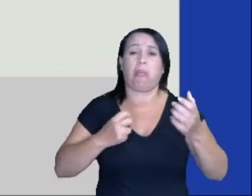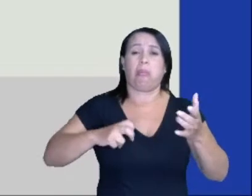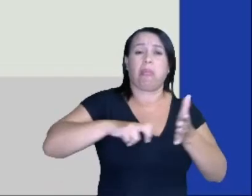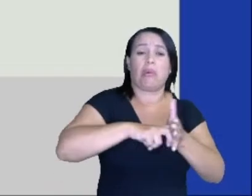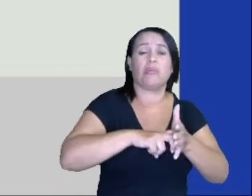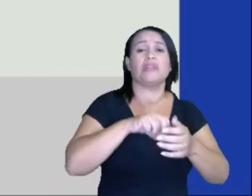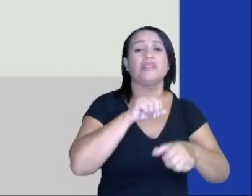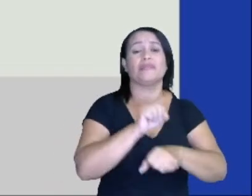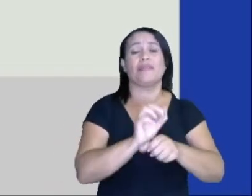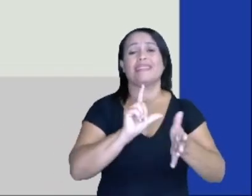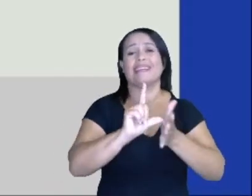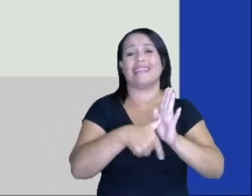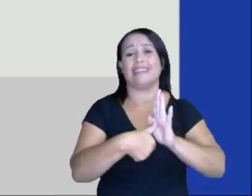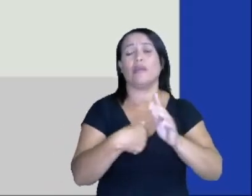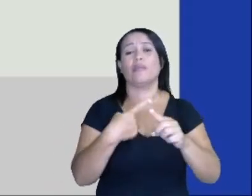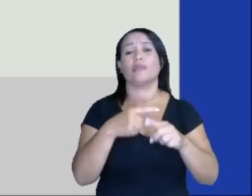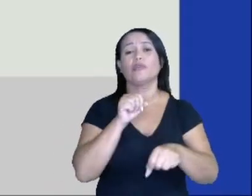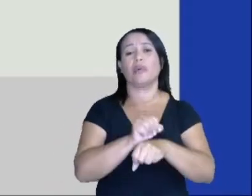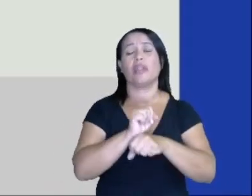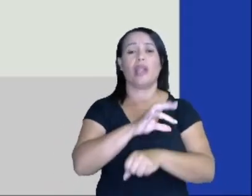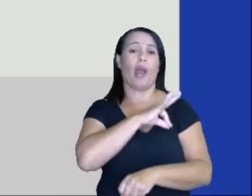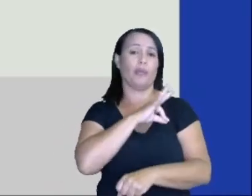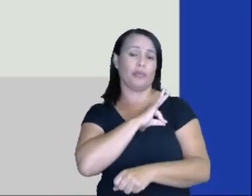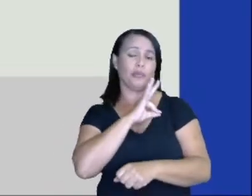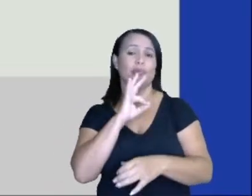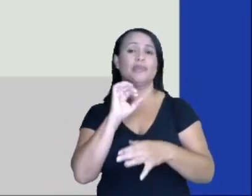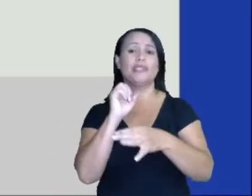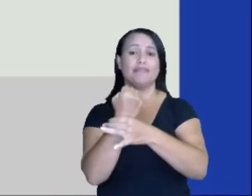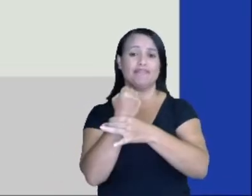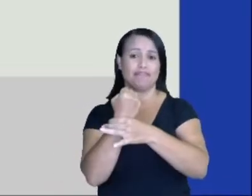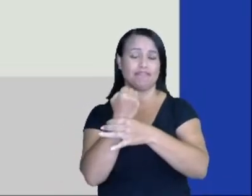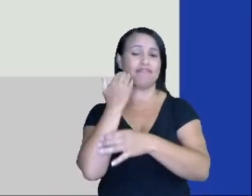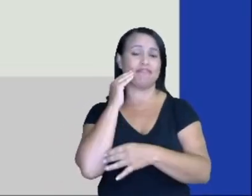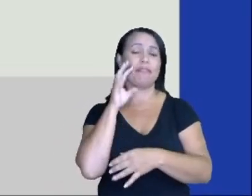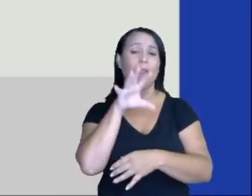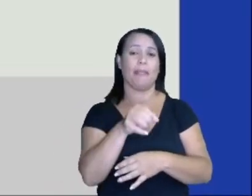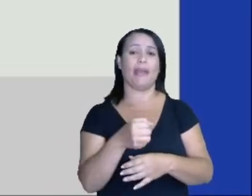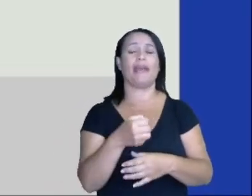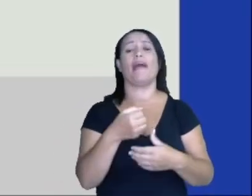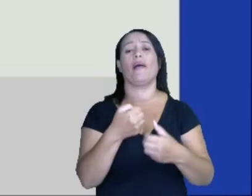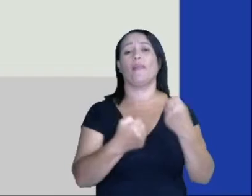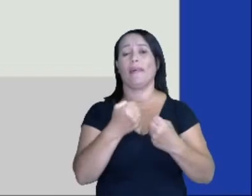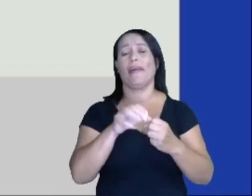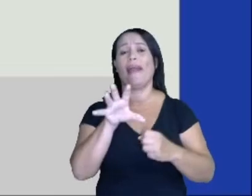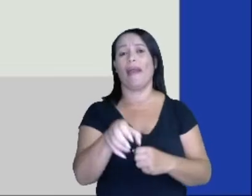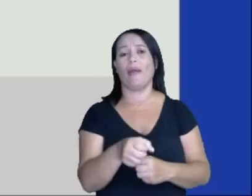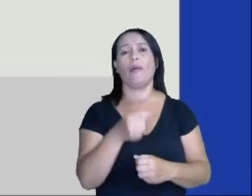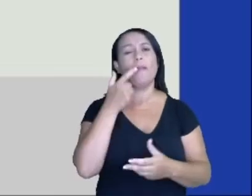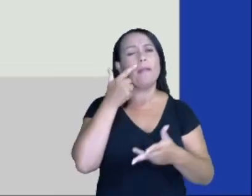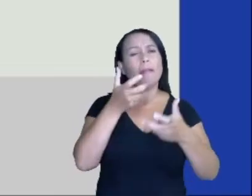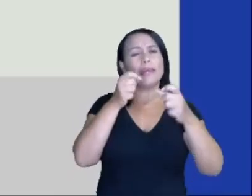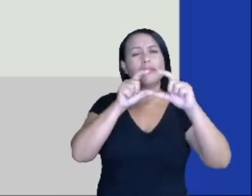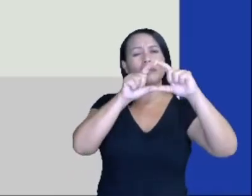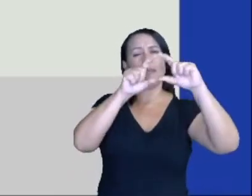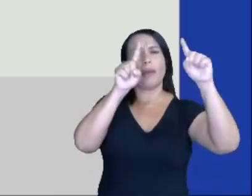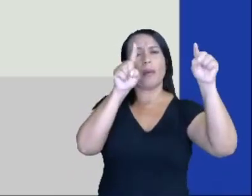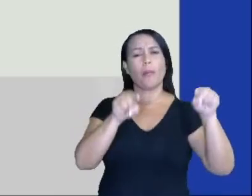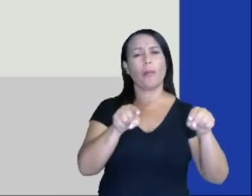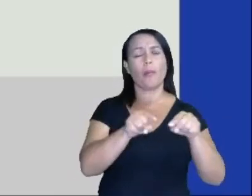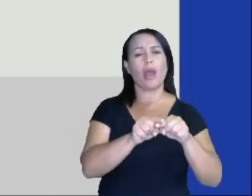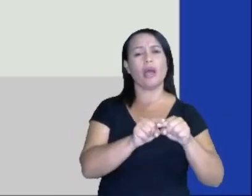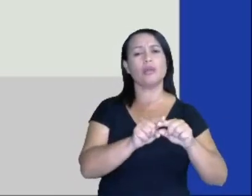a polícia para os trâmites formais e a seguradora para o recolhimento do veículo. Percebam que nesse primeiro